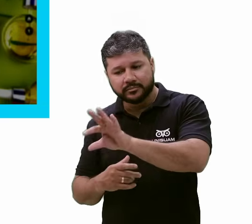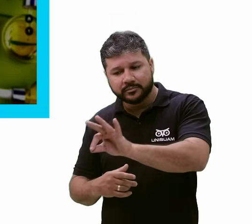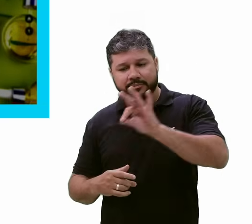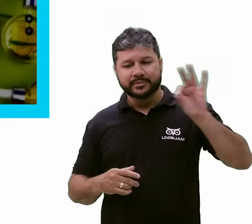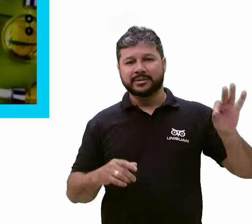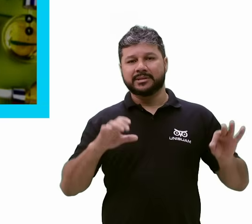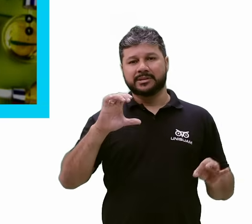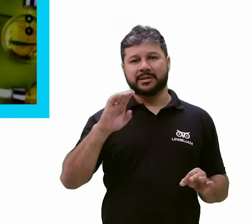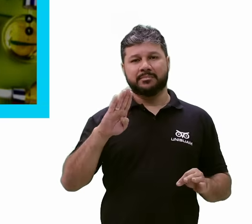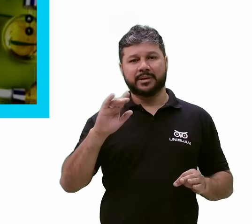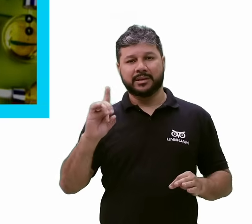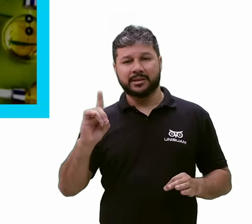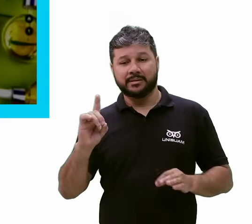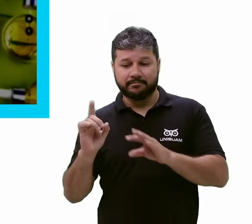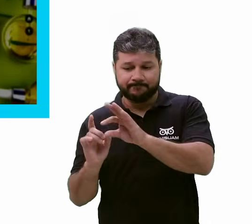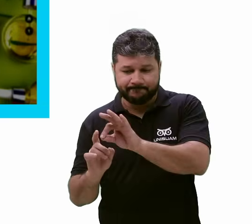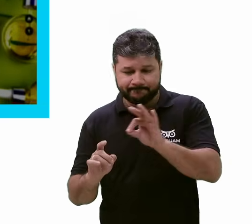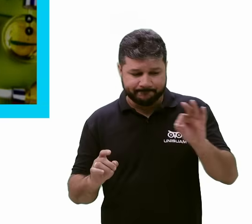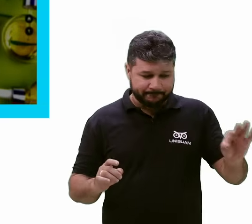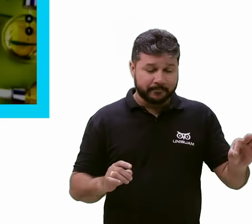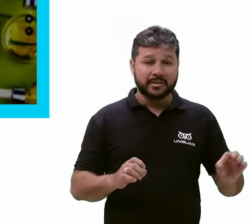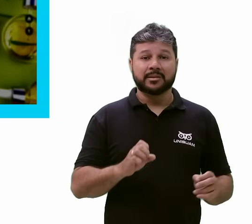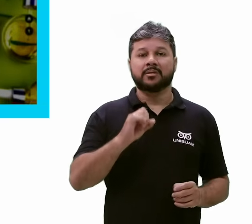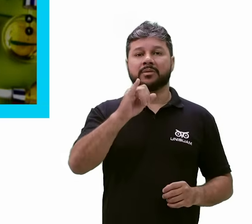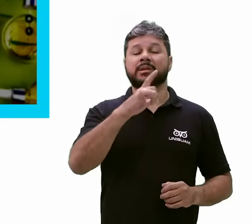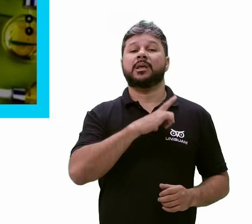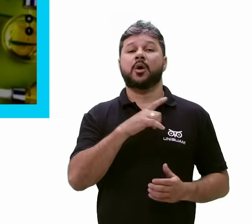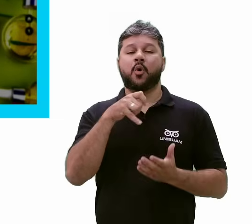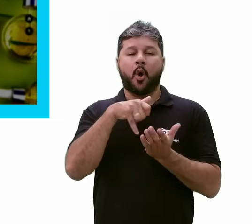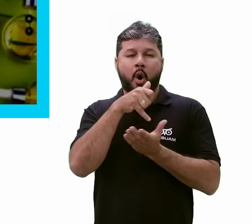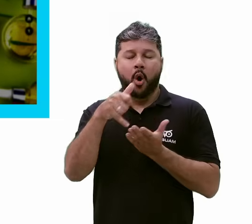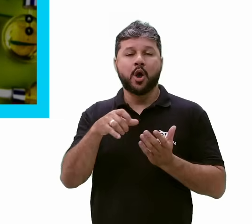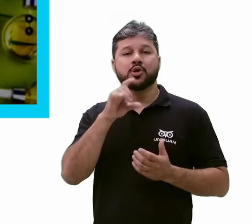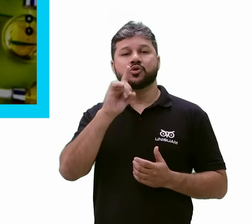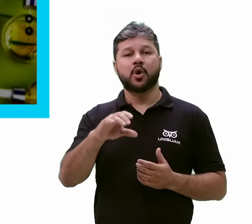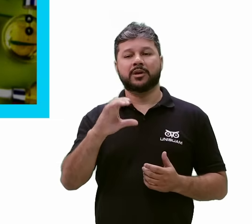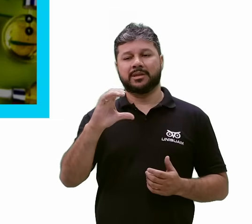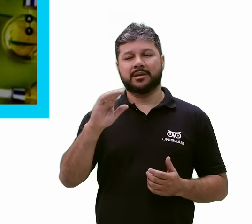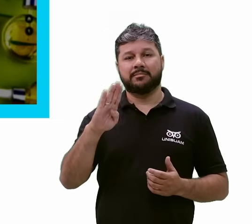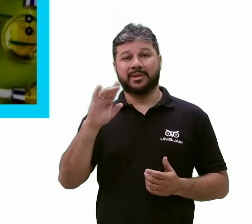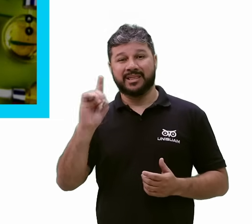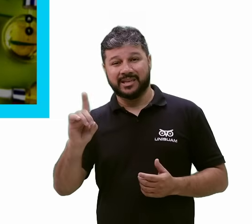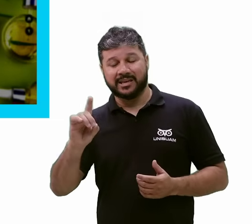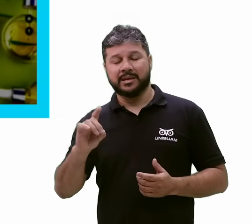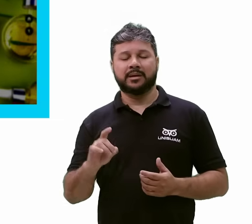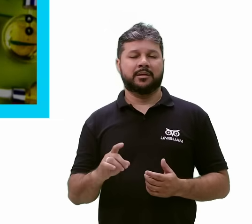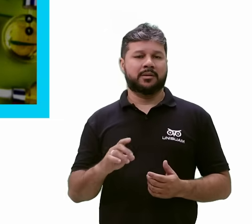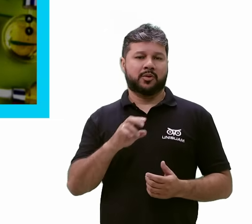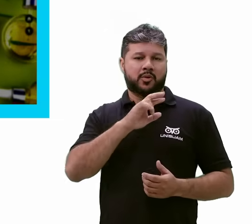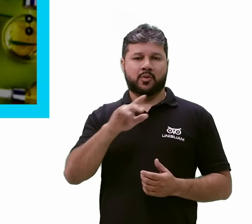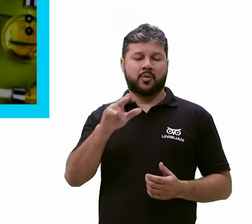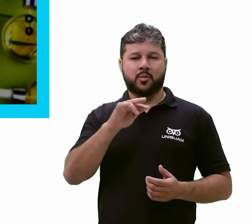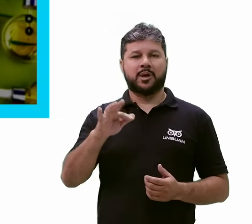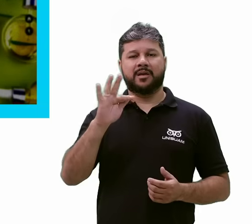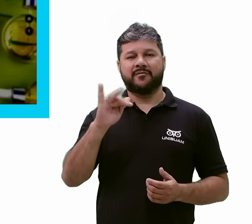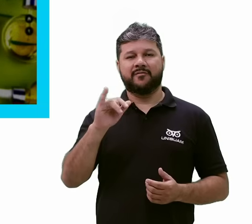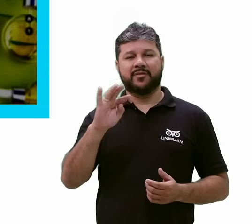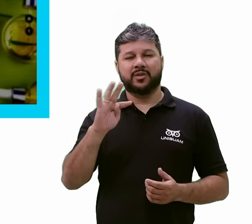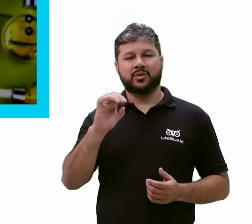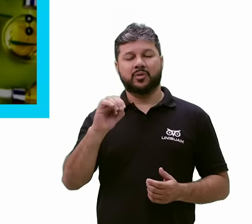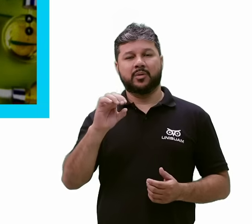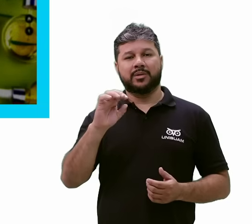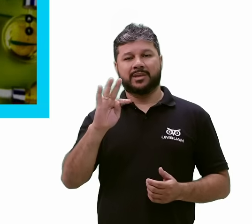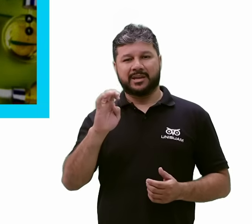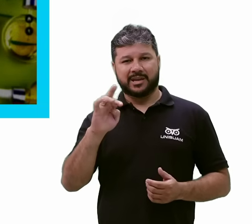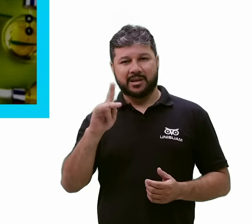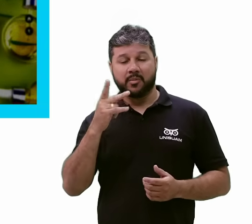eles isolam o CBD. E aí, quando você tem um óleo só de CBD, que não é um fitoterápico,